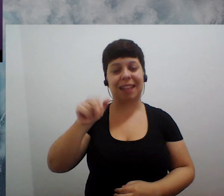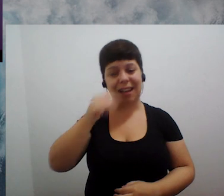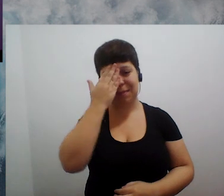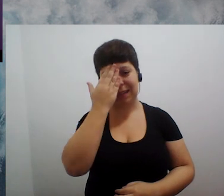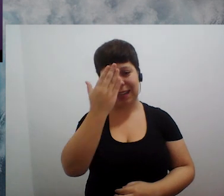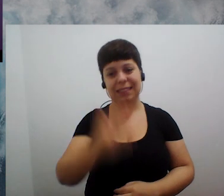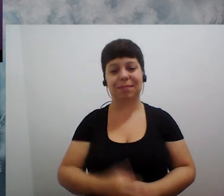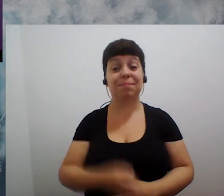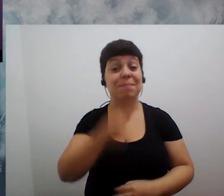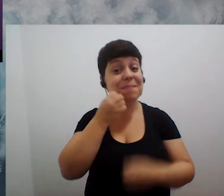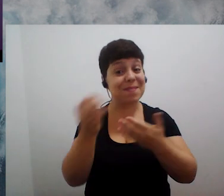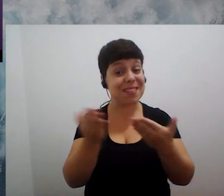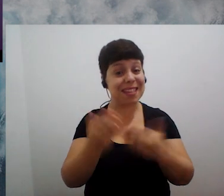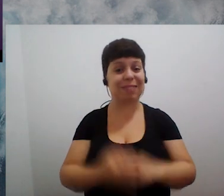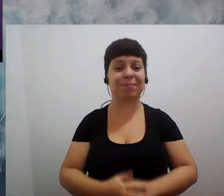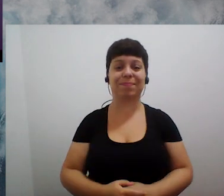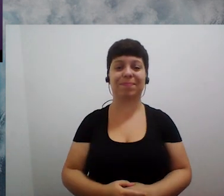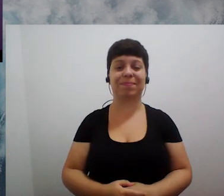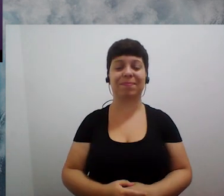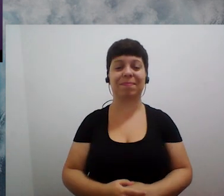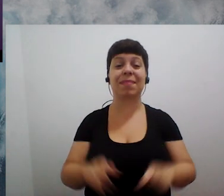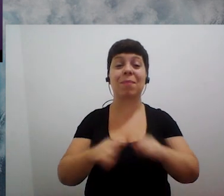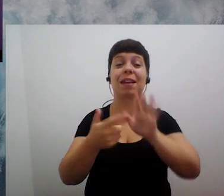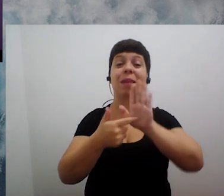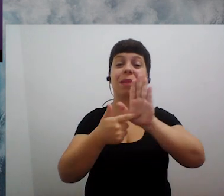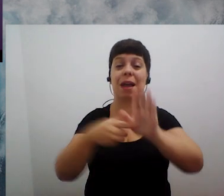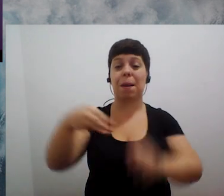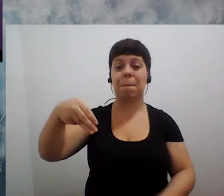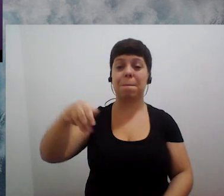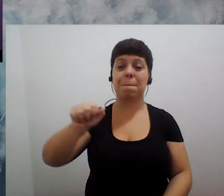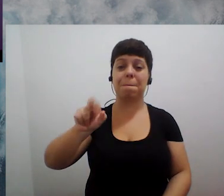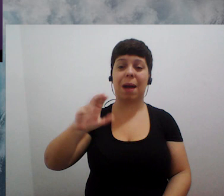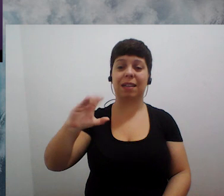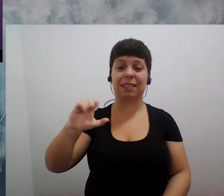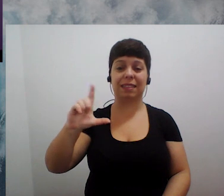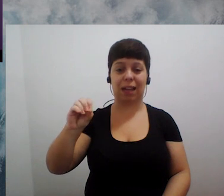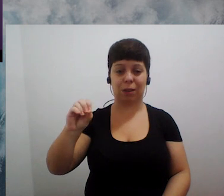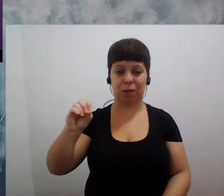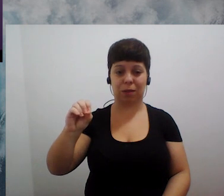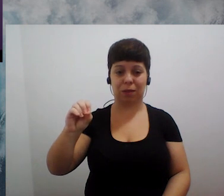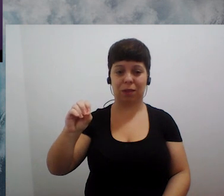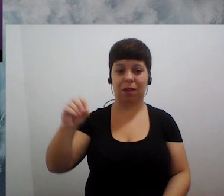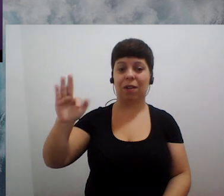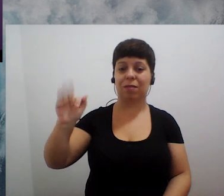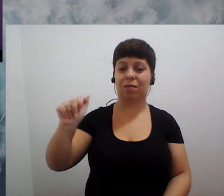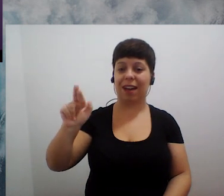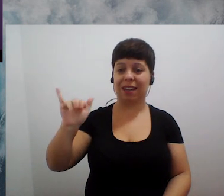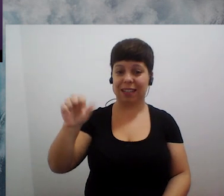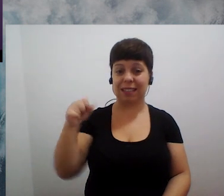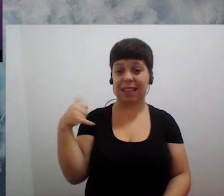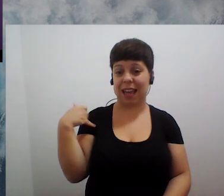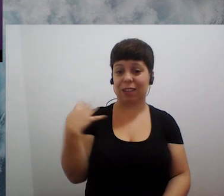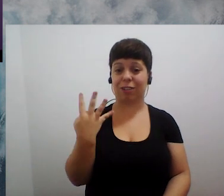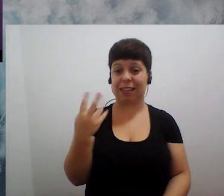Clara, muito obrigado. Bem-vinda. Bom, quero apresentar também o Marcelo Farias, né? O Marcelo Mendes